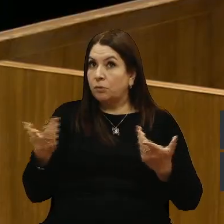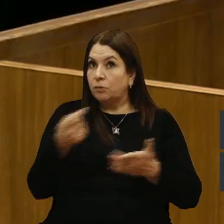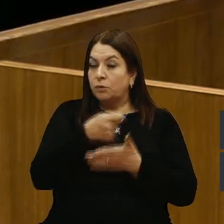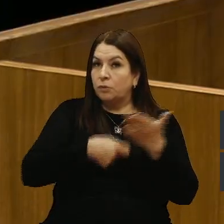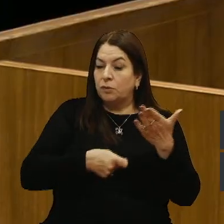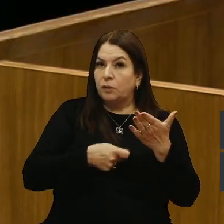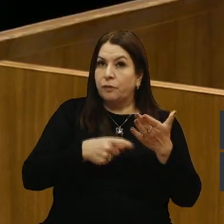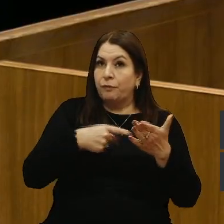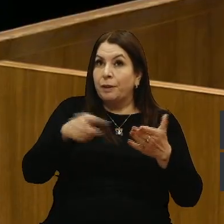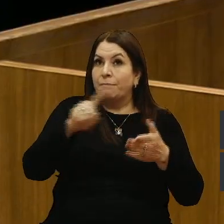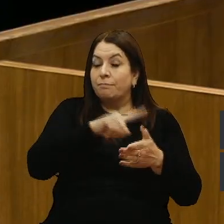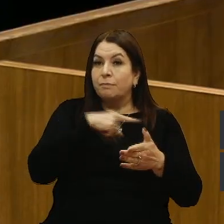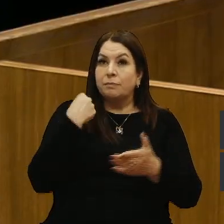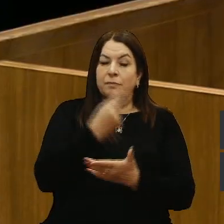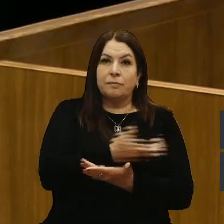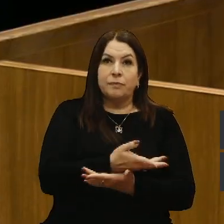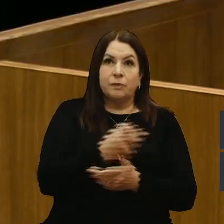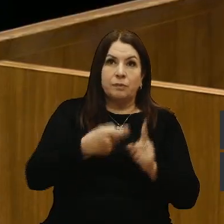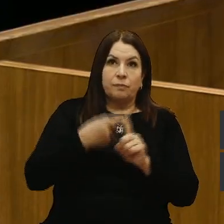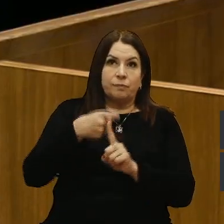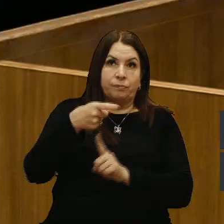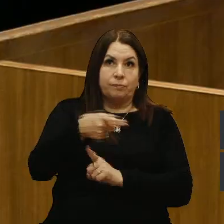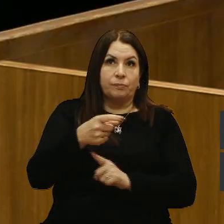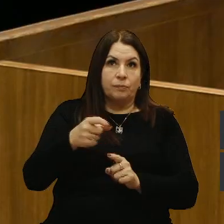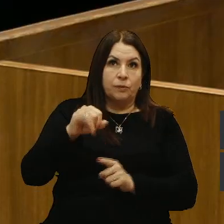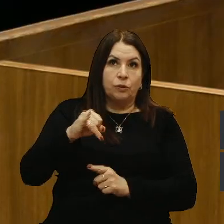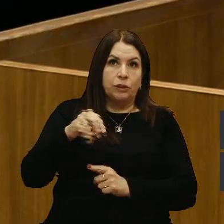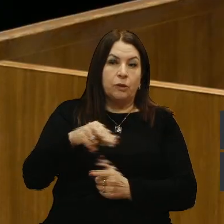vai vencer o mês que vem, em junho.